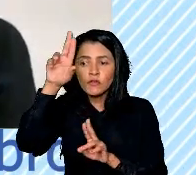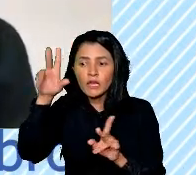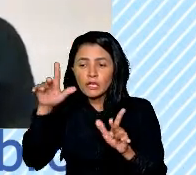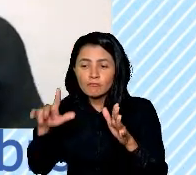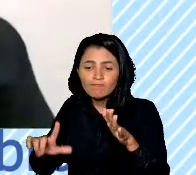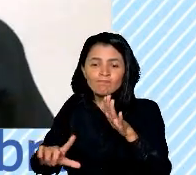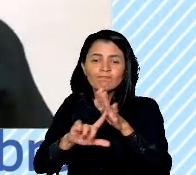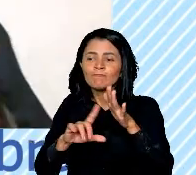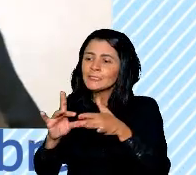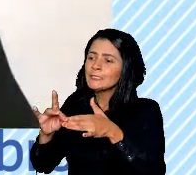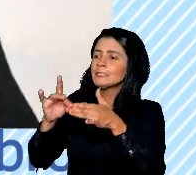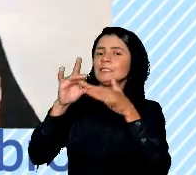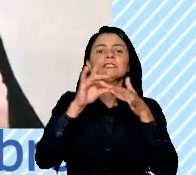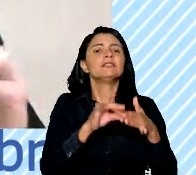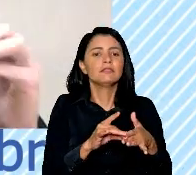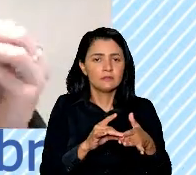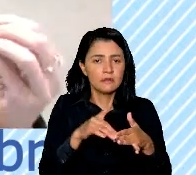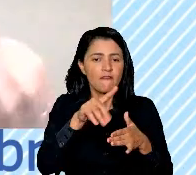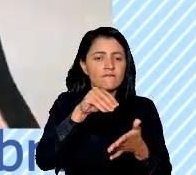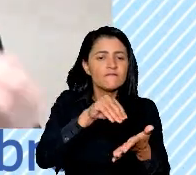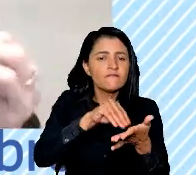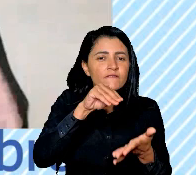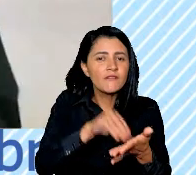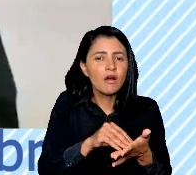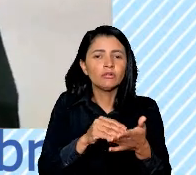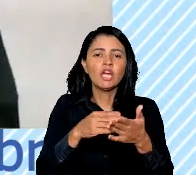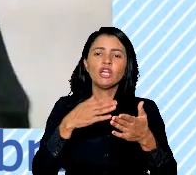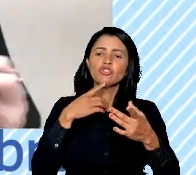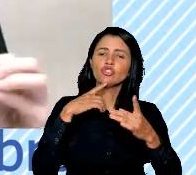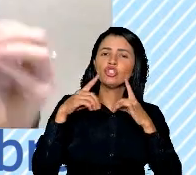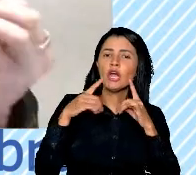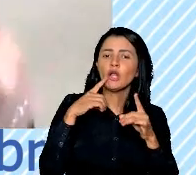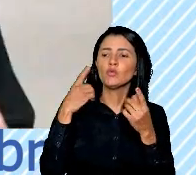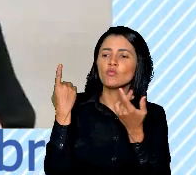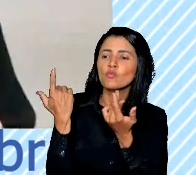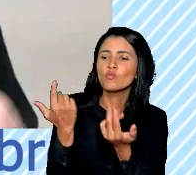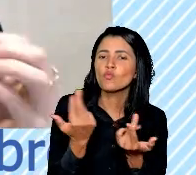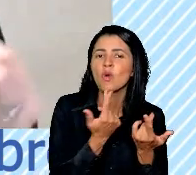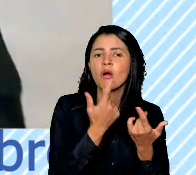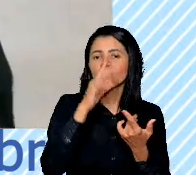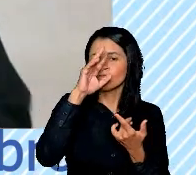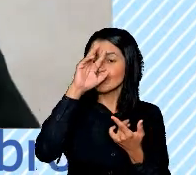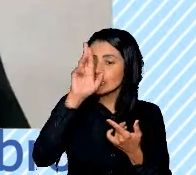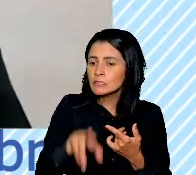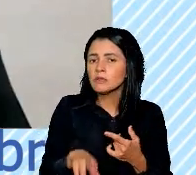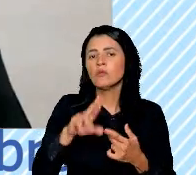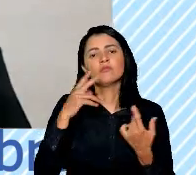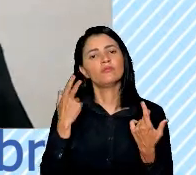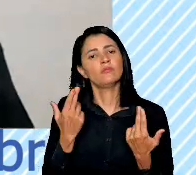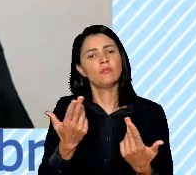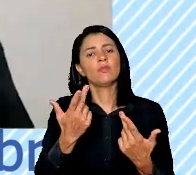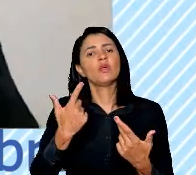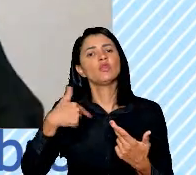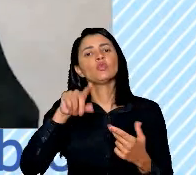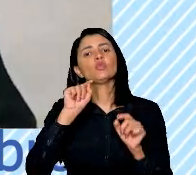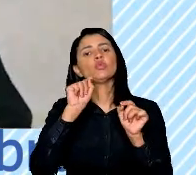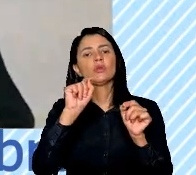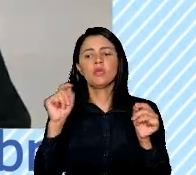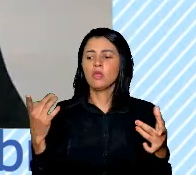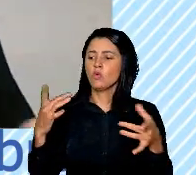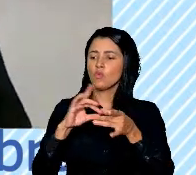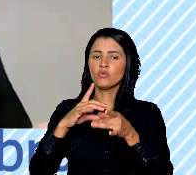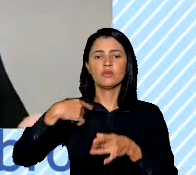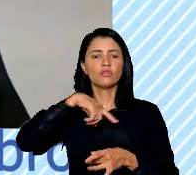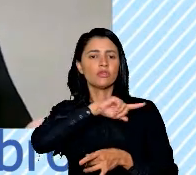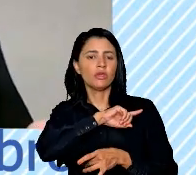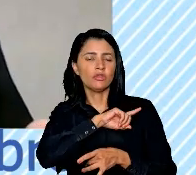limite leva a uma falta de um diálogo comum, de uma razão comum daquilo que nos une. O que nos une